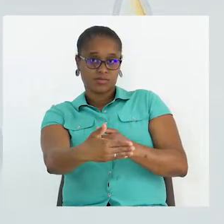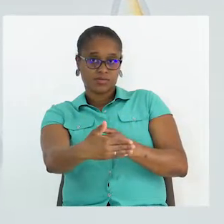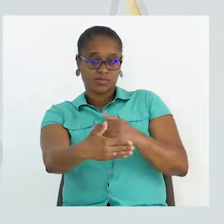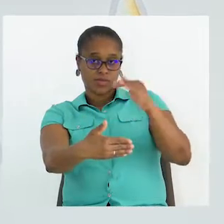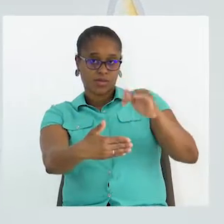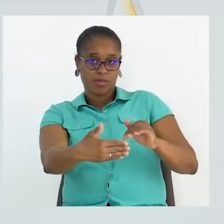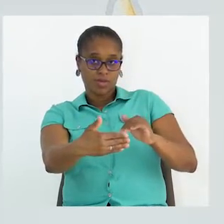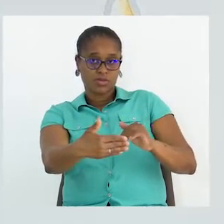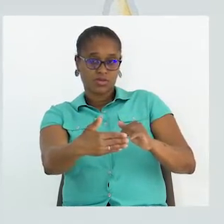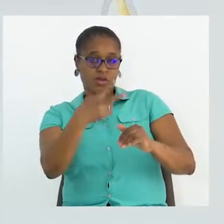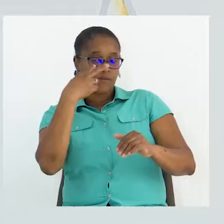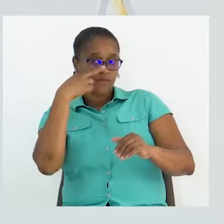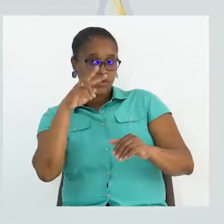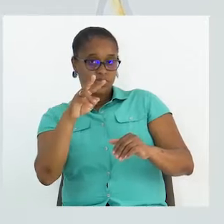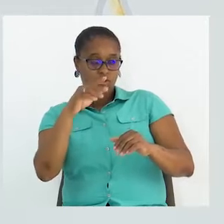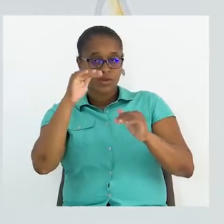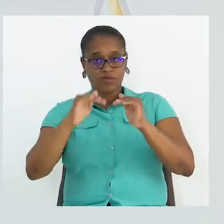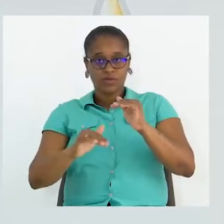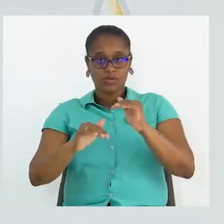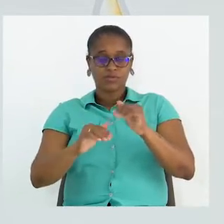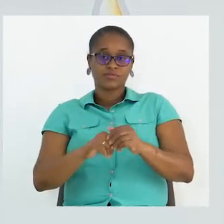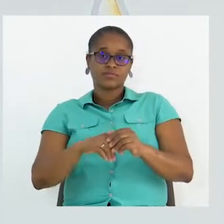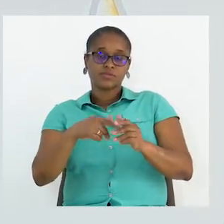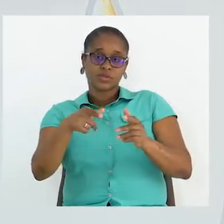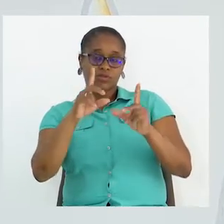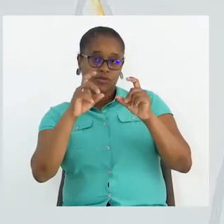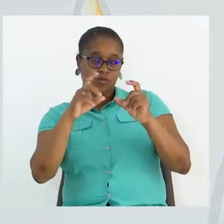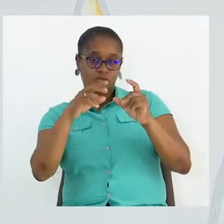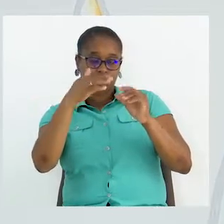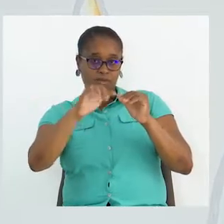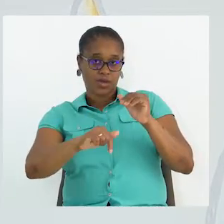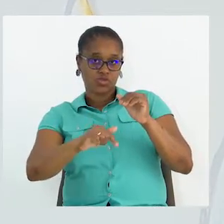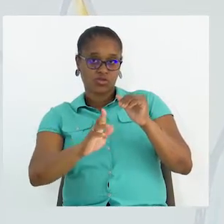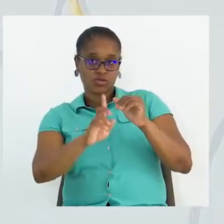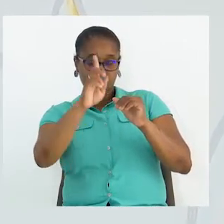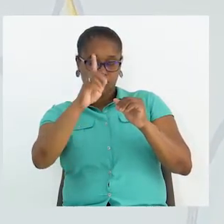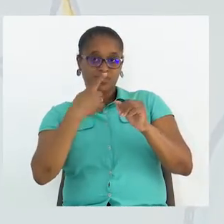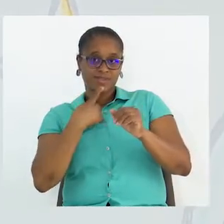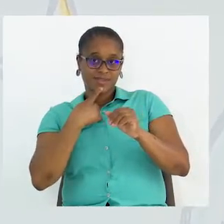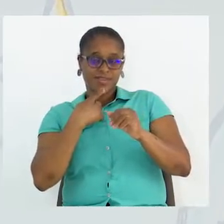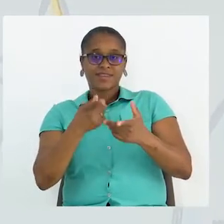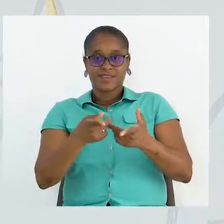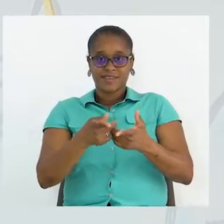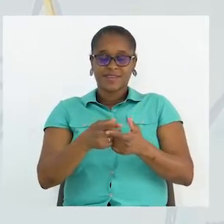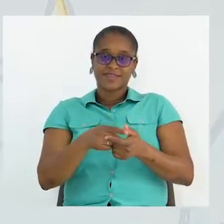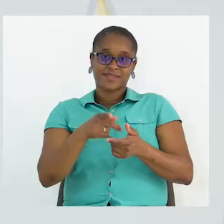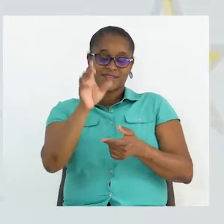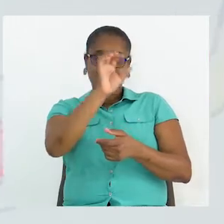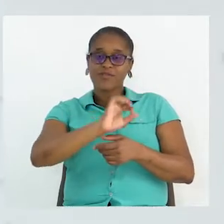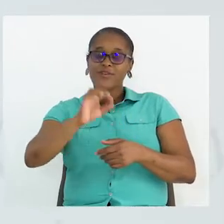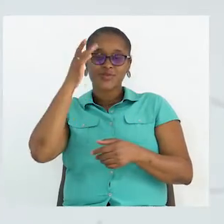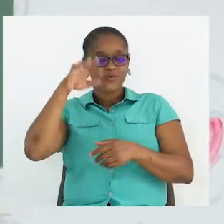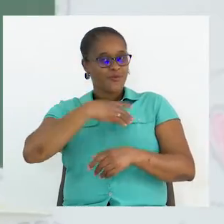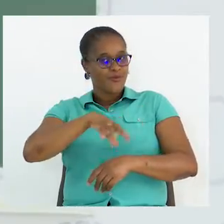Visão inferior, de baixo para cima. Perceberam? Certamente. Este é o vosso mundo.